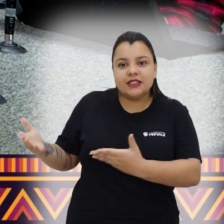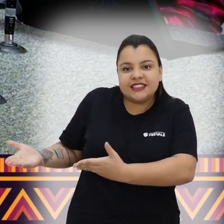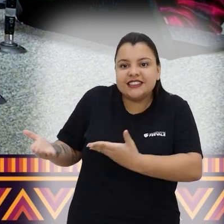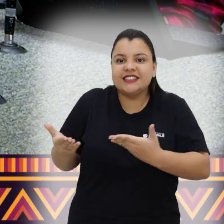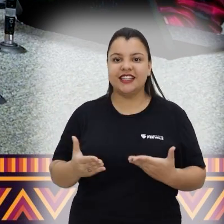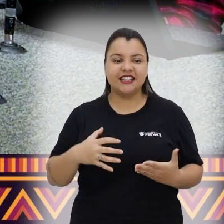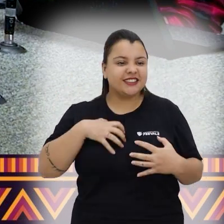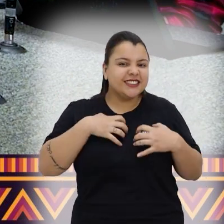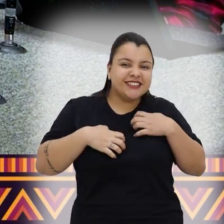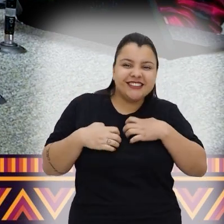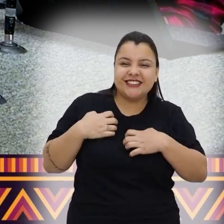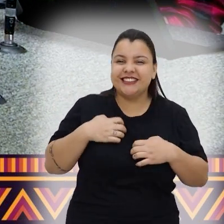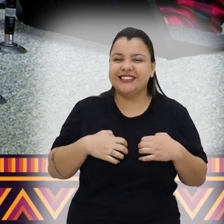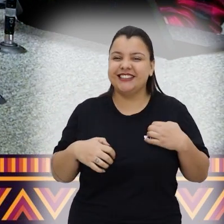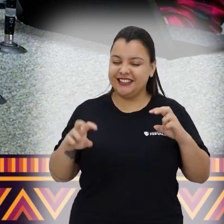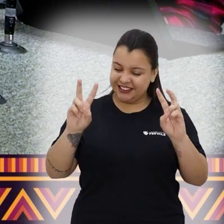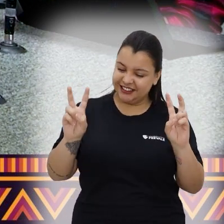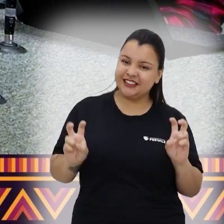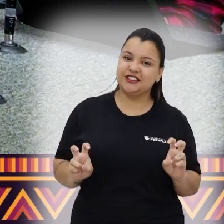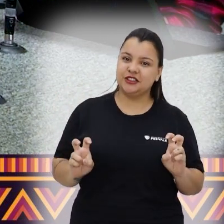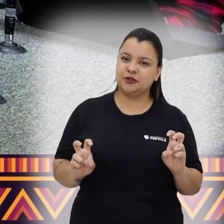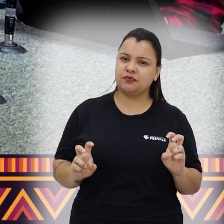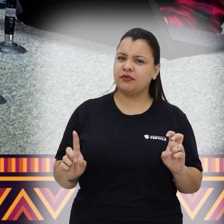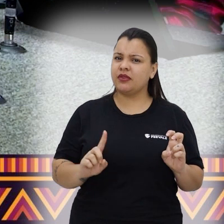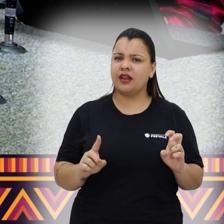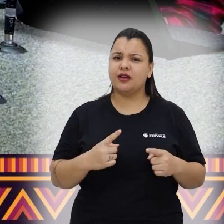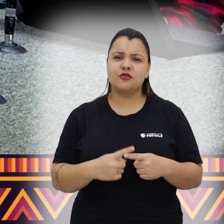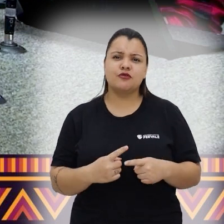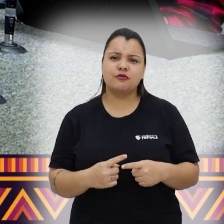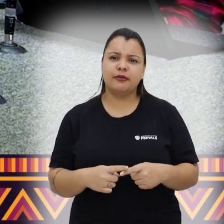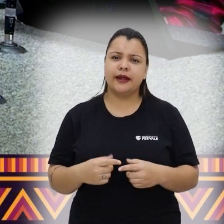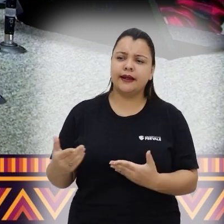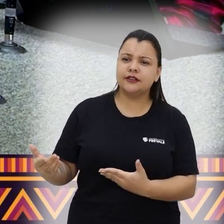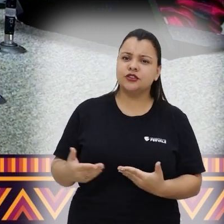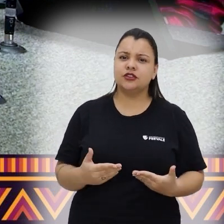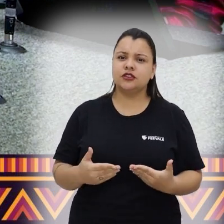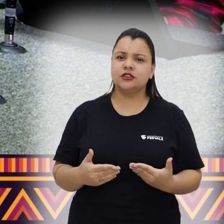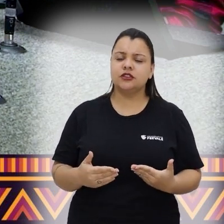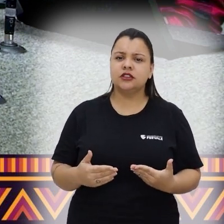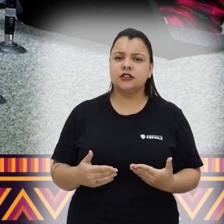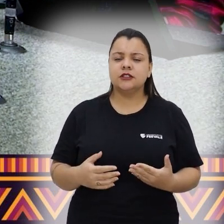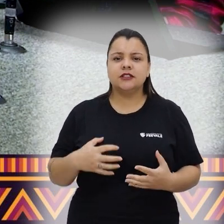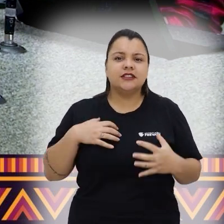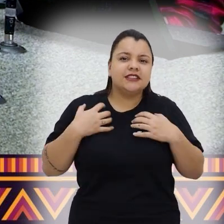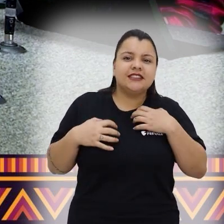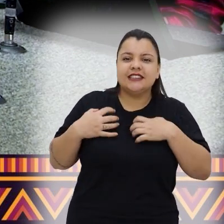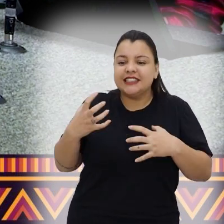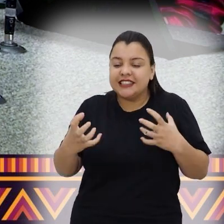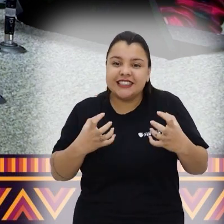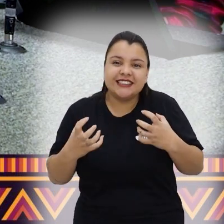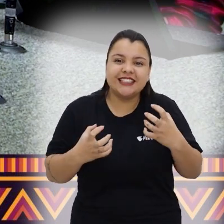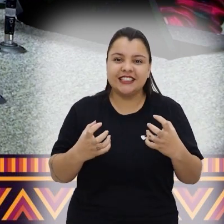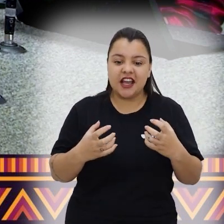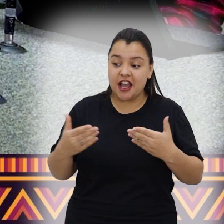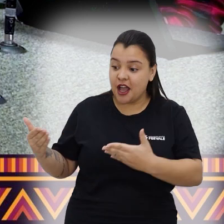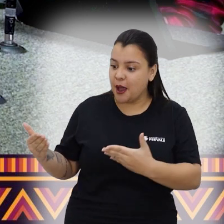a essência disso. Não por eu, enquanto avô, depositar expectativas, mas ele materializou